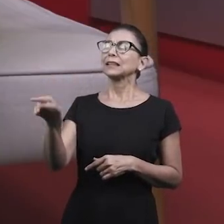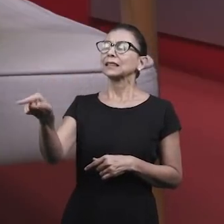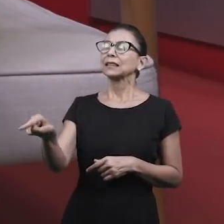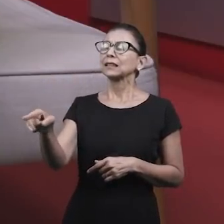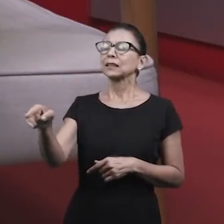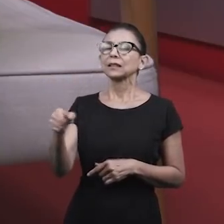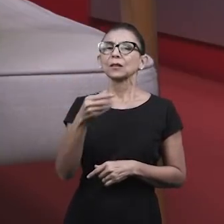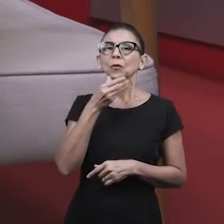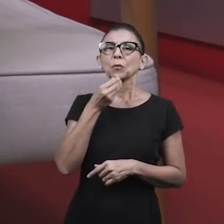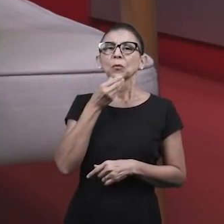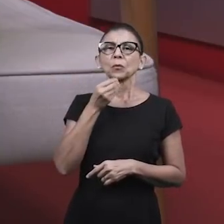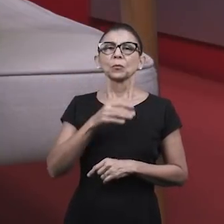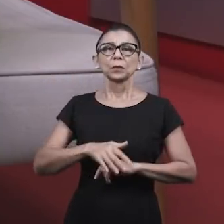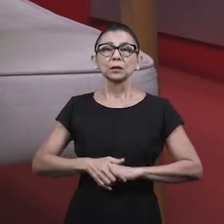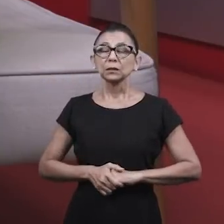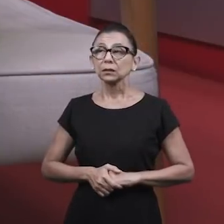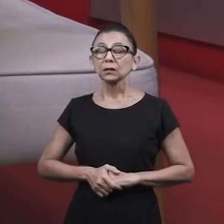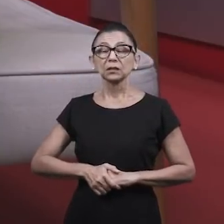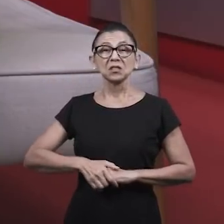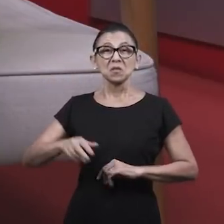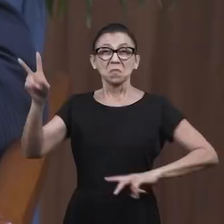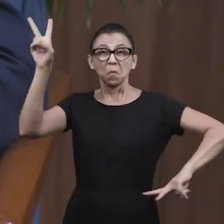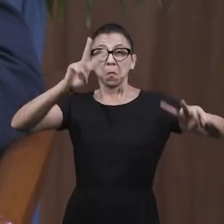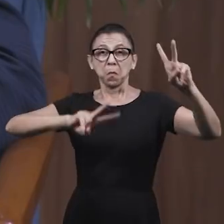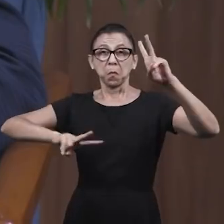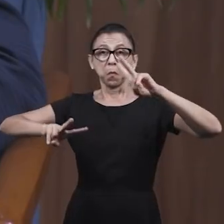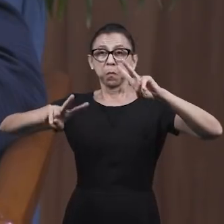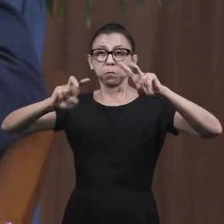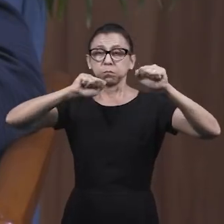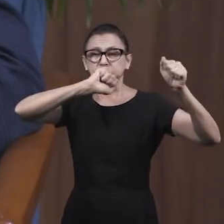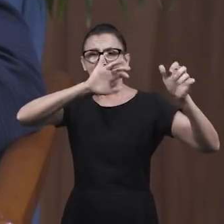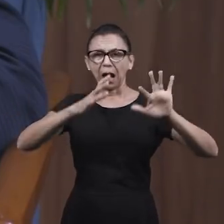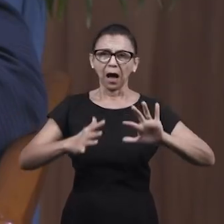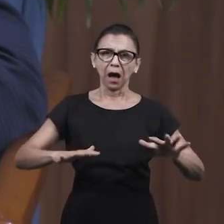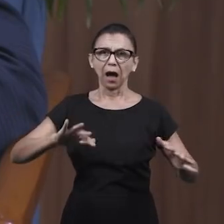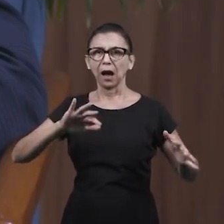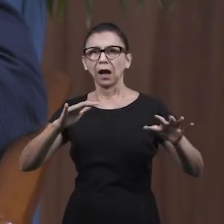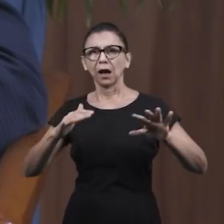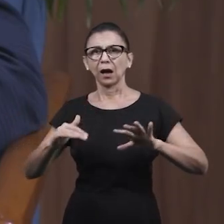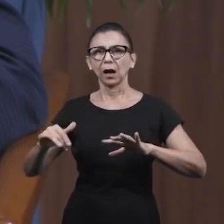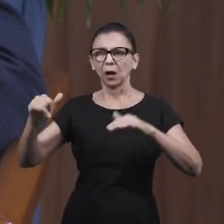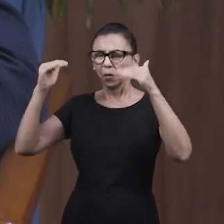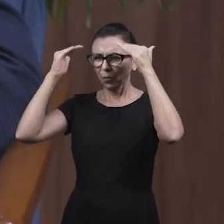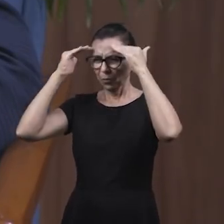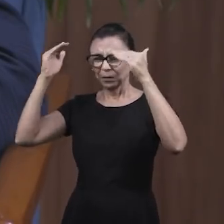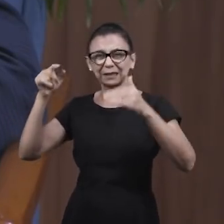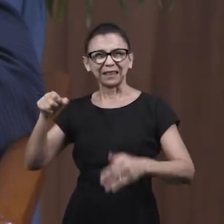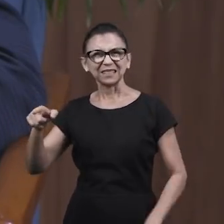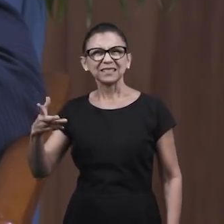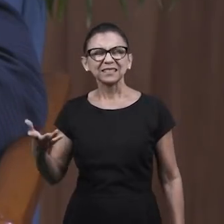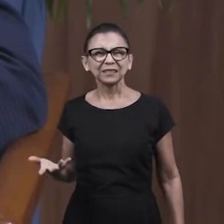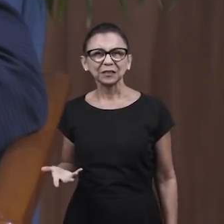com Jesus, convivendo com Jesus diariamente há algum tempo. Tinham presenciado muitos sinais. E ainda não sabiam quem era Jesus,